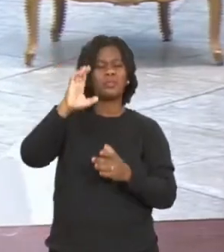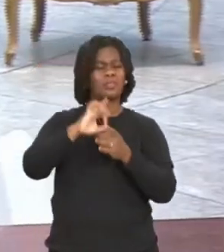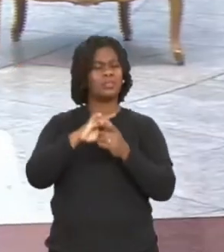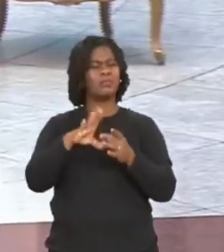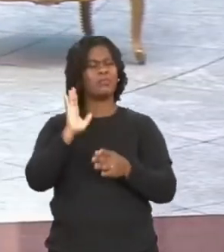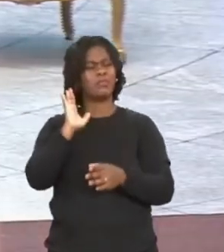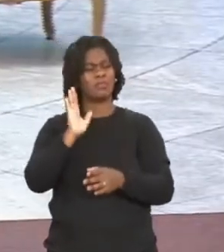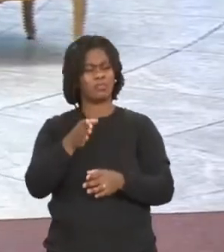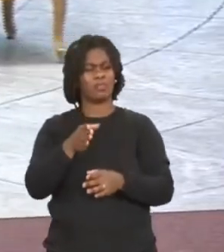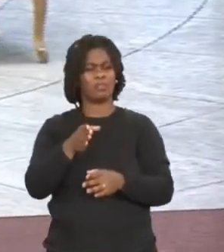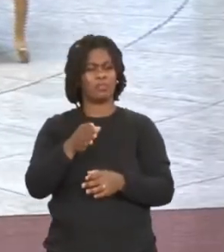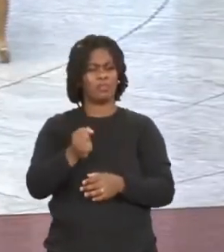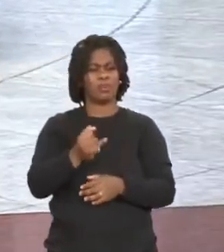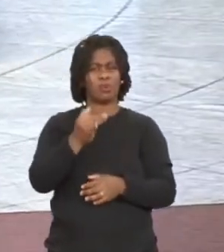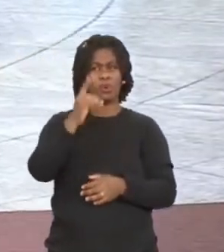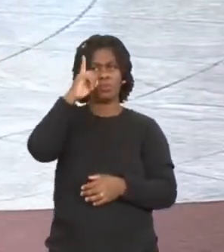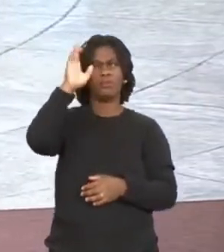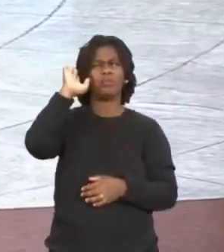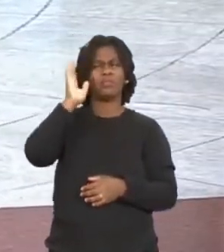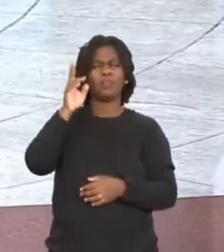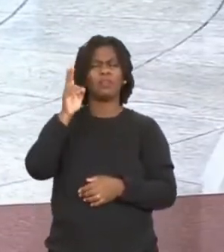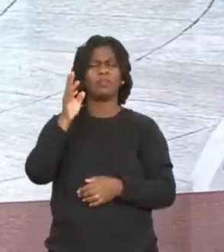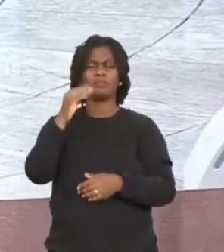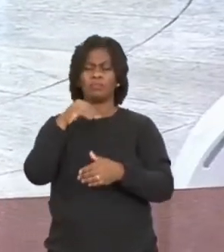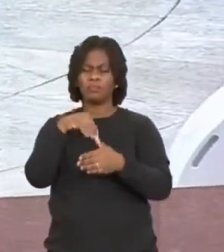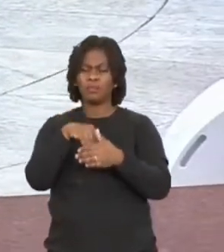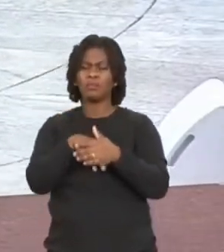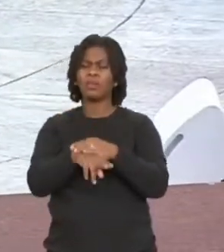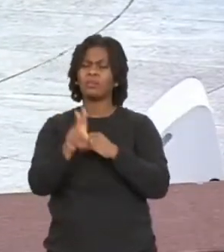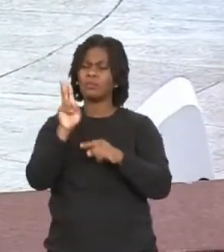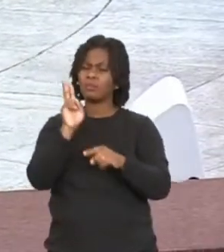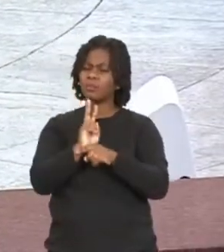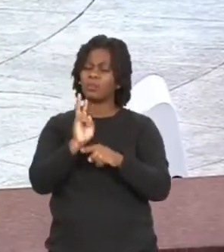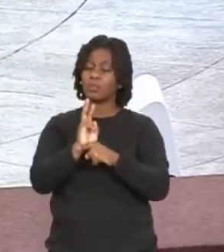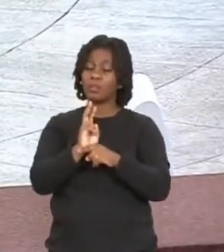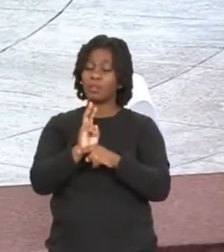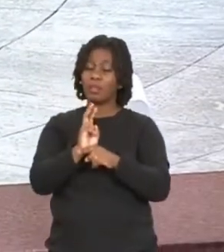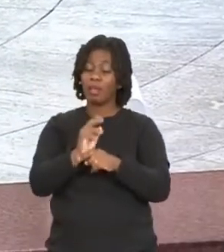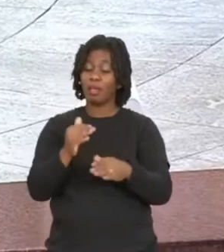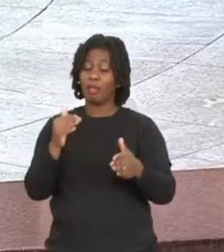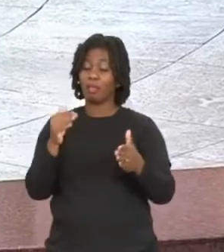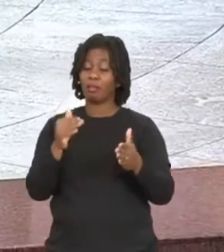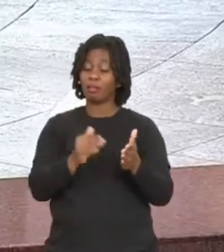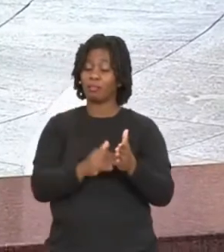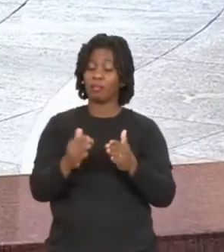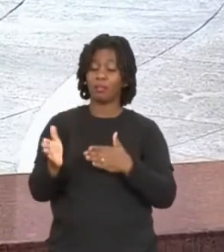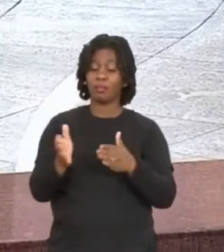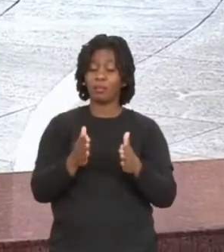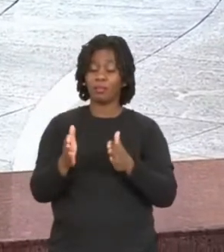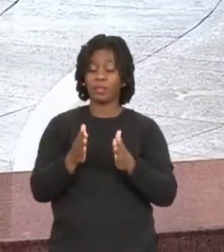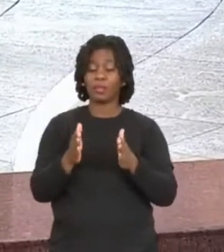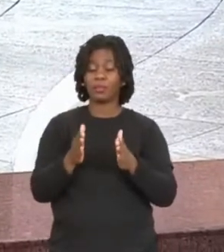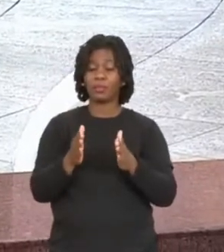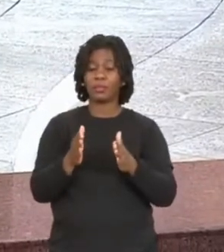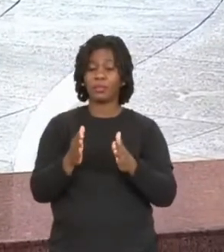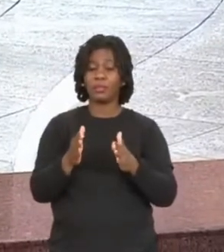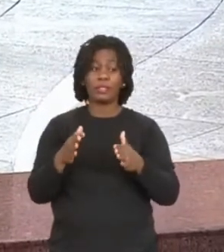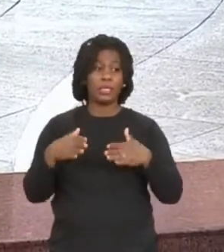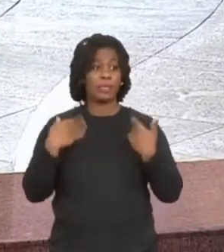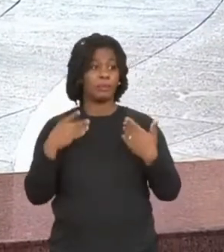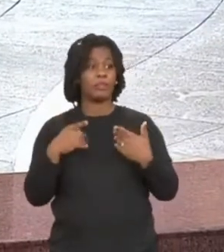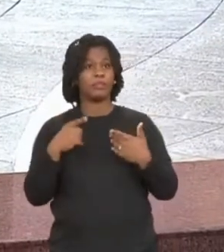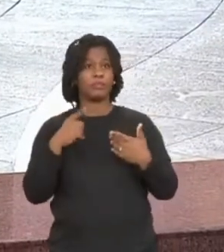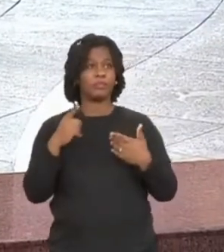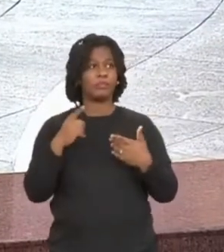o quanto Deus já te guardou, até no momento, de repente, que você